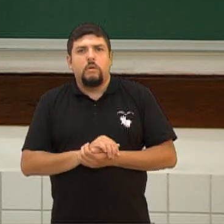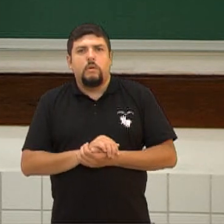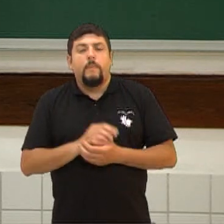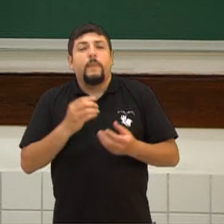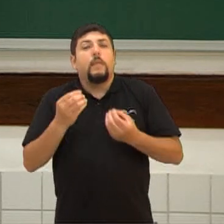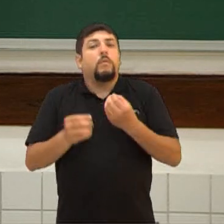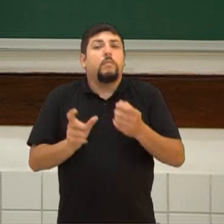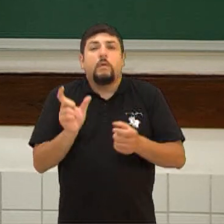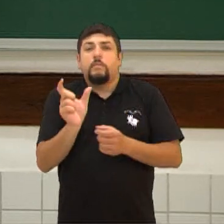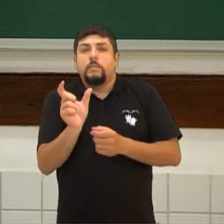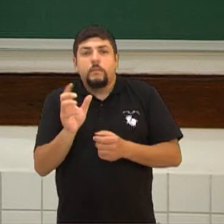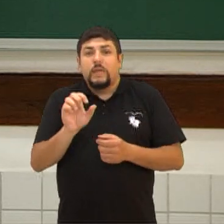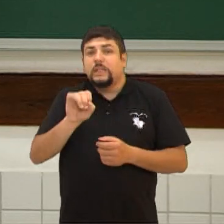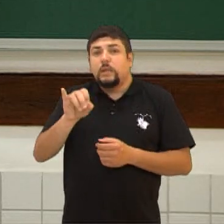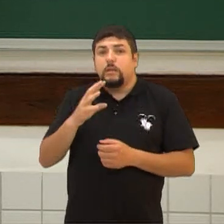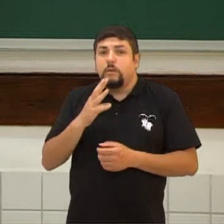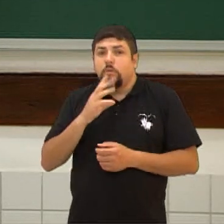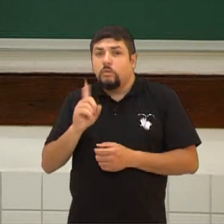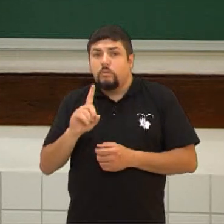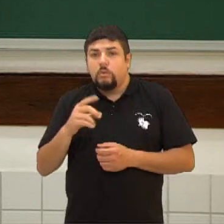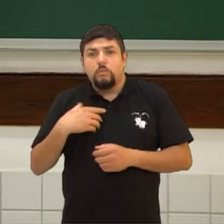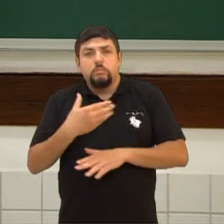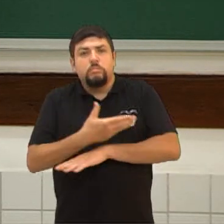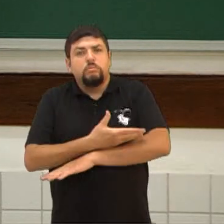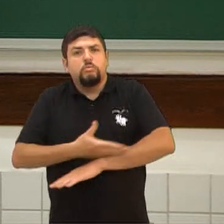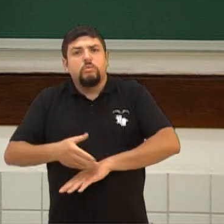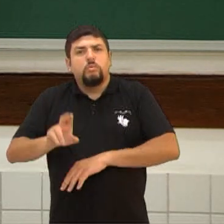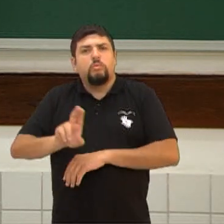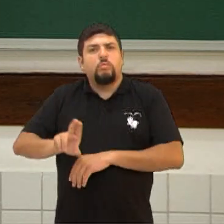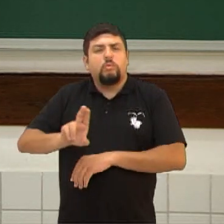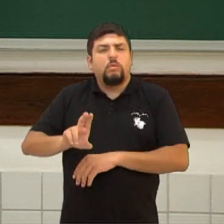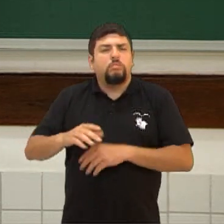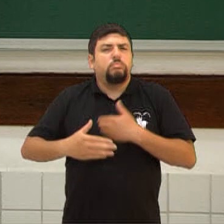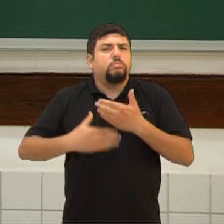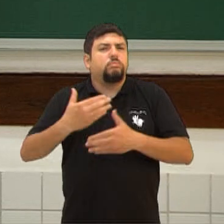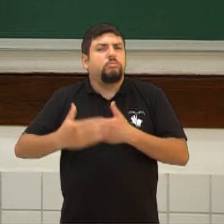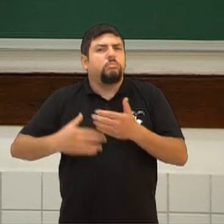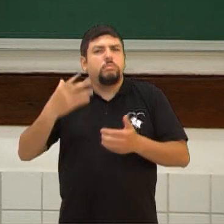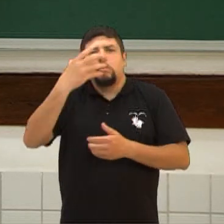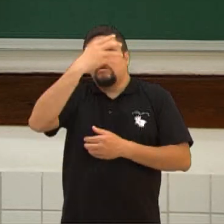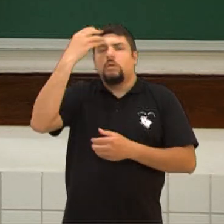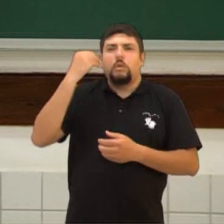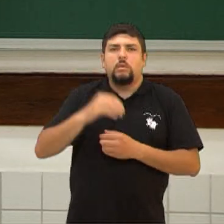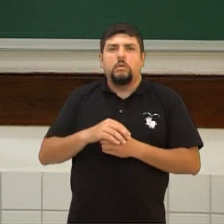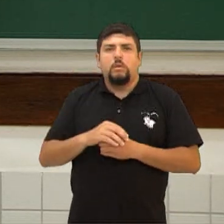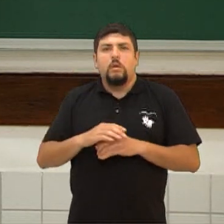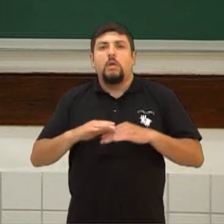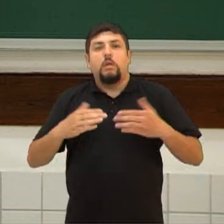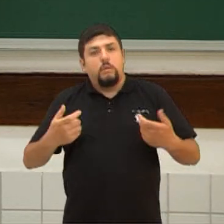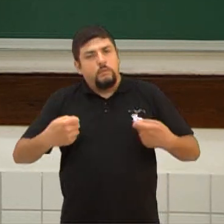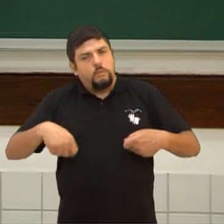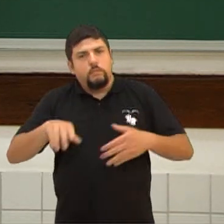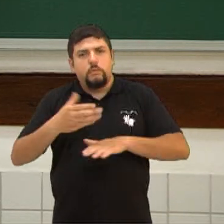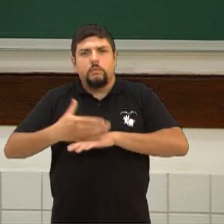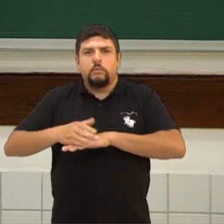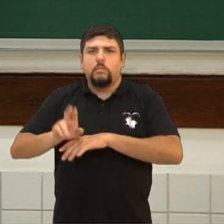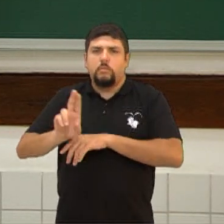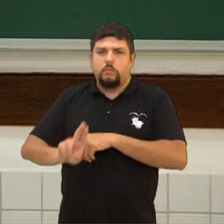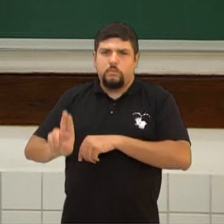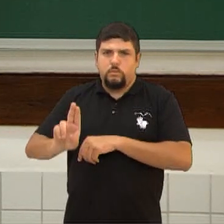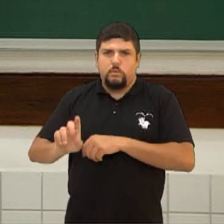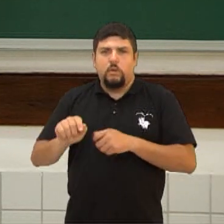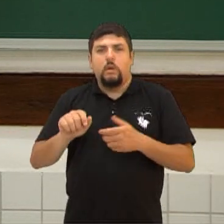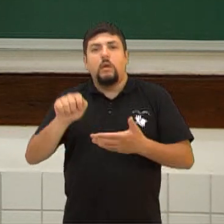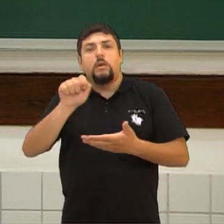sei, consequentemente, uma palavra que não está no meu uso, eu esqueço. Então, tem que buscar colocar aquilo em uso.